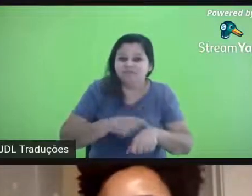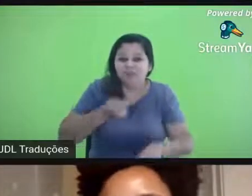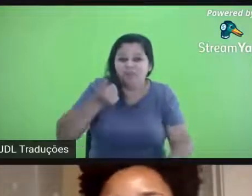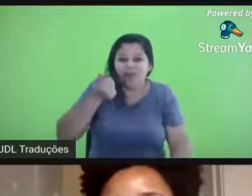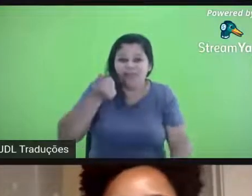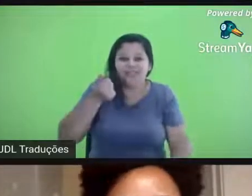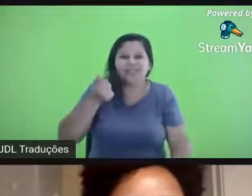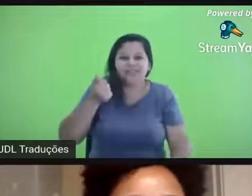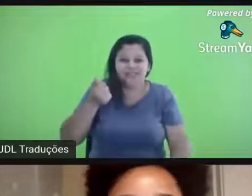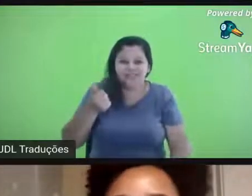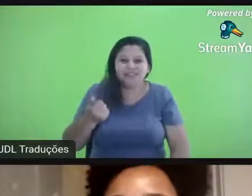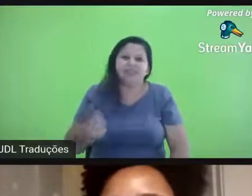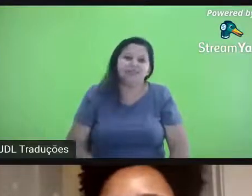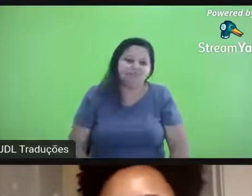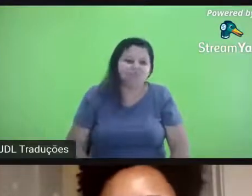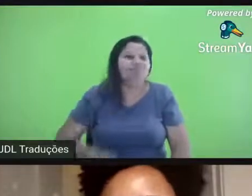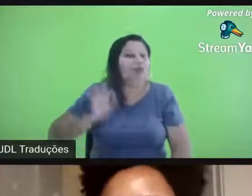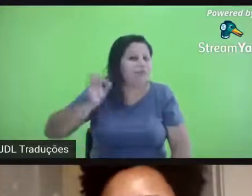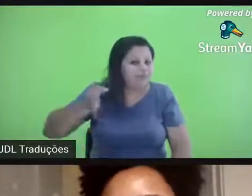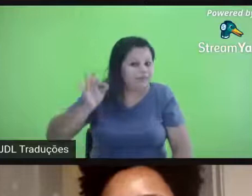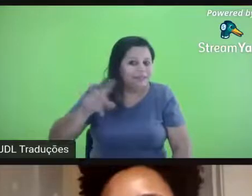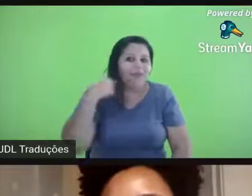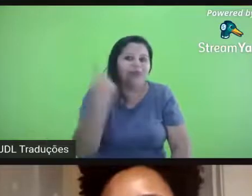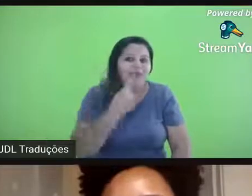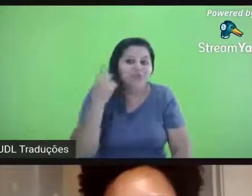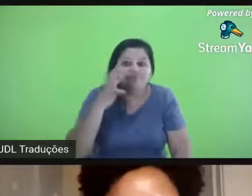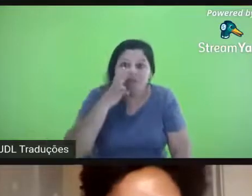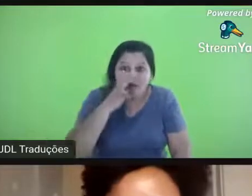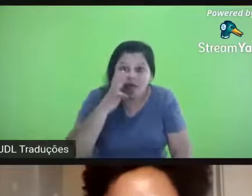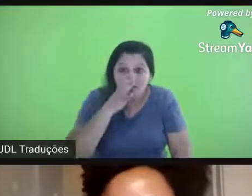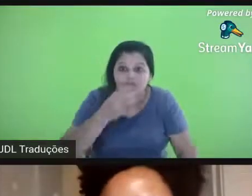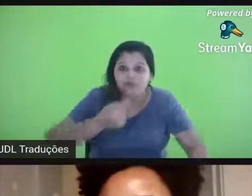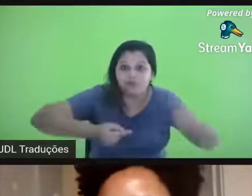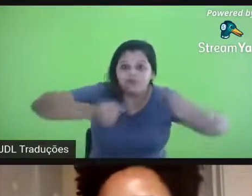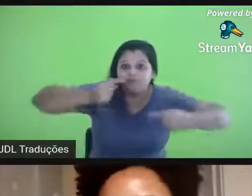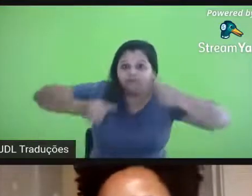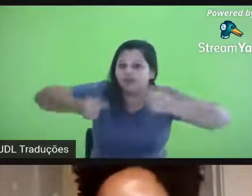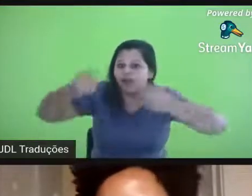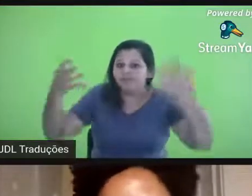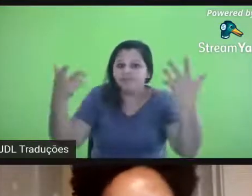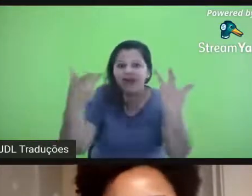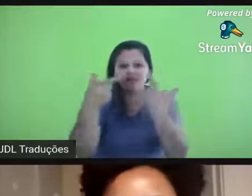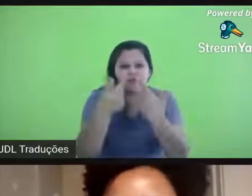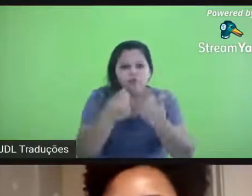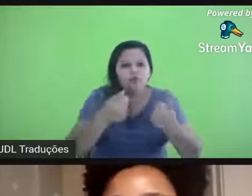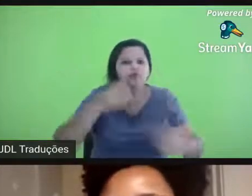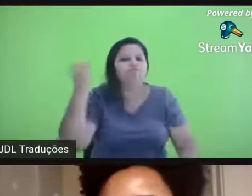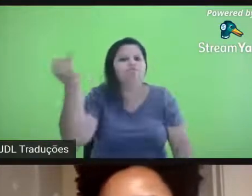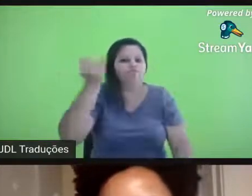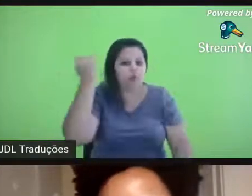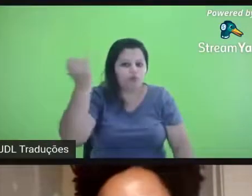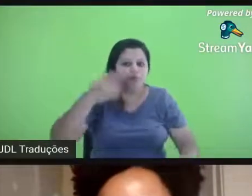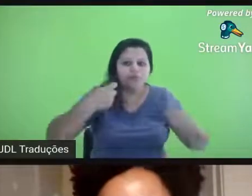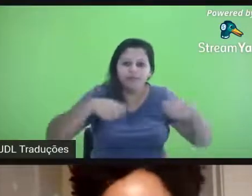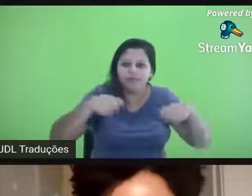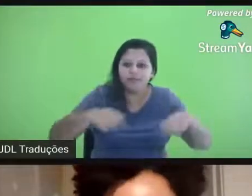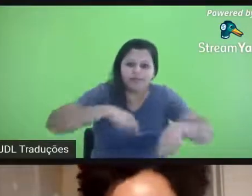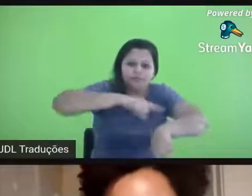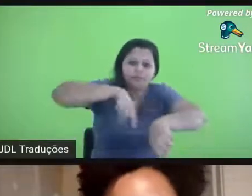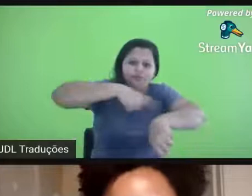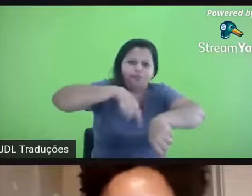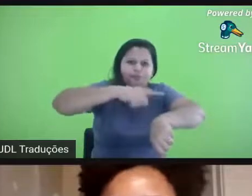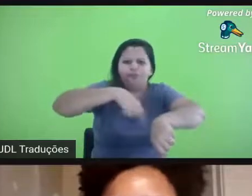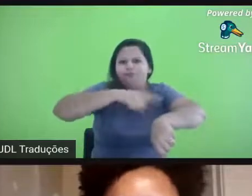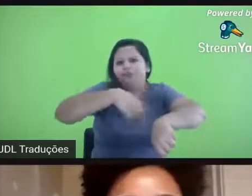horário e, com certeza, ficaríamos aqui ouvindo esse debate maravilhoso e necessário